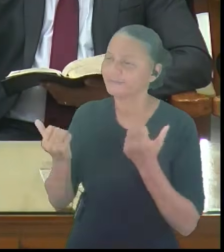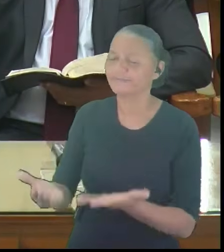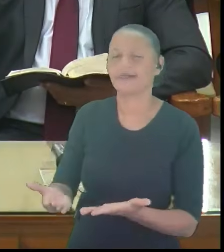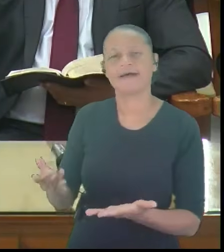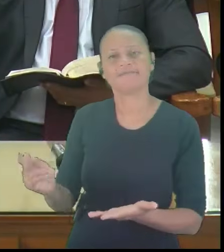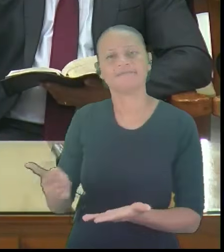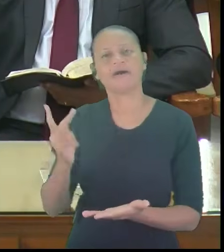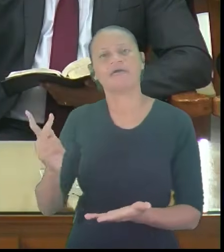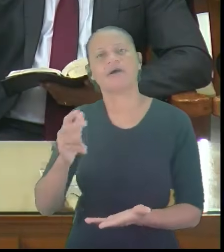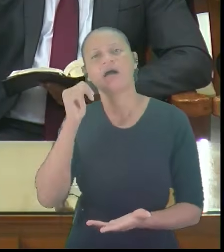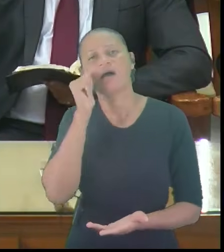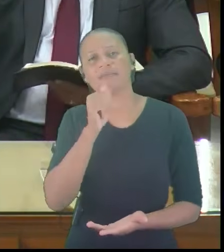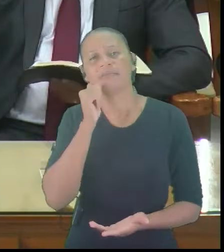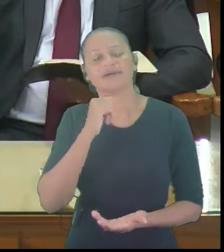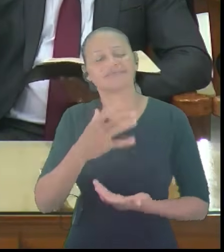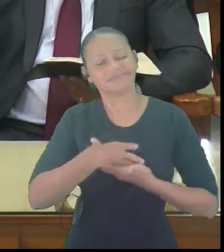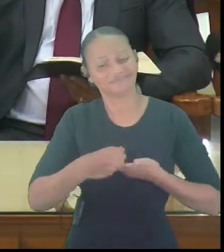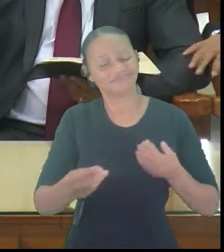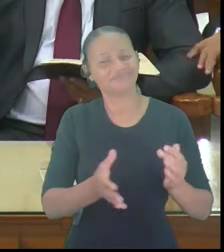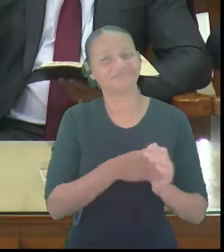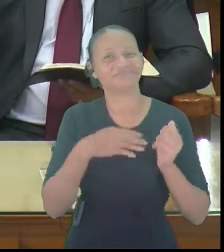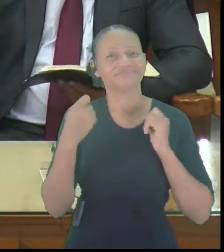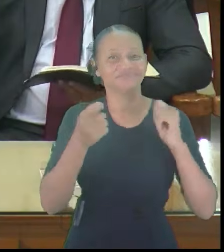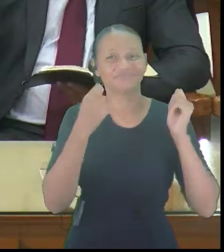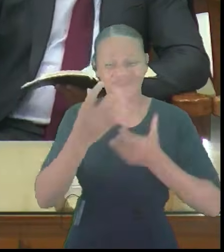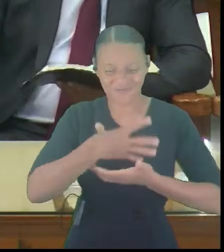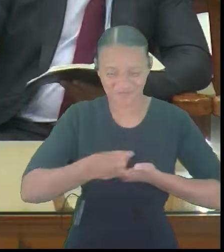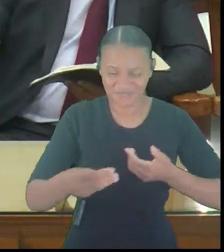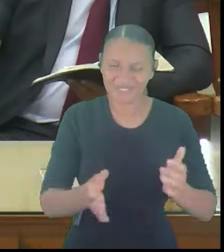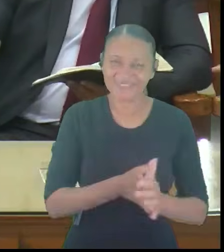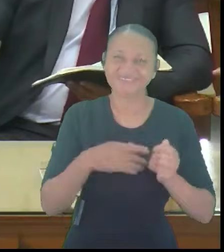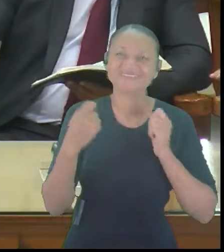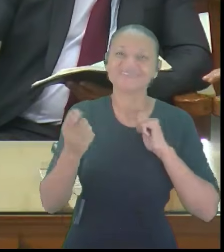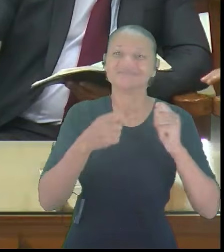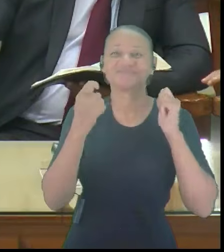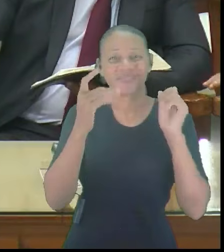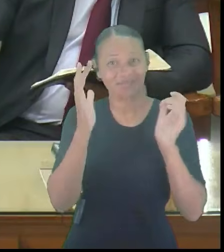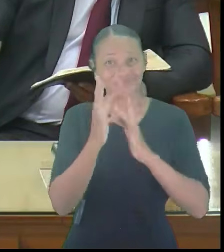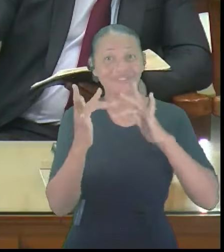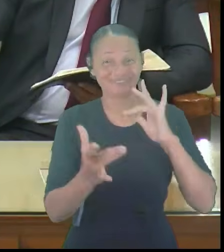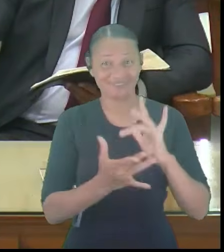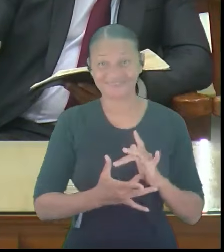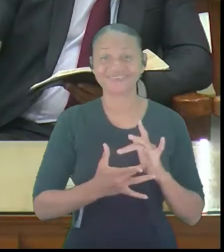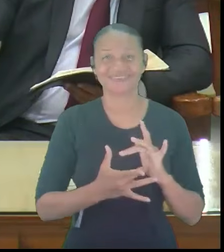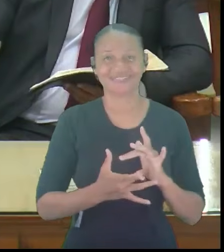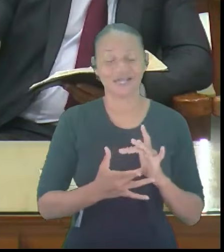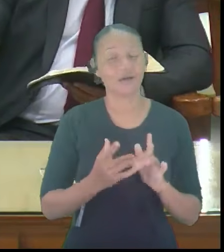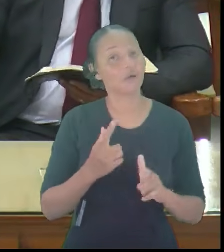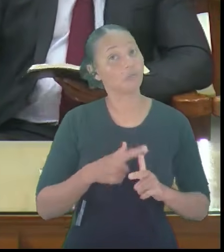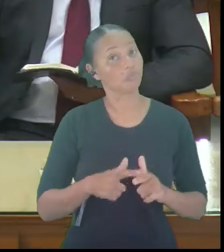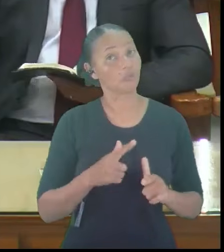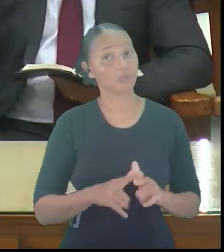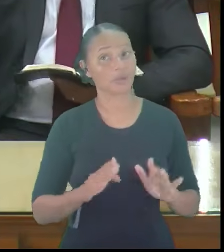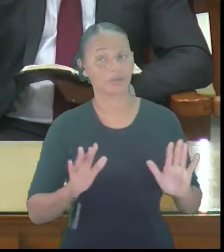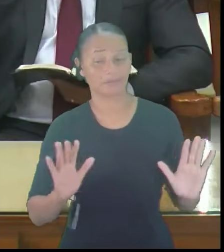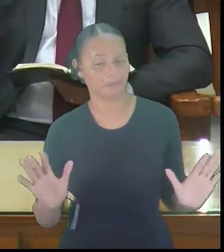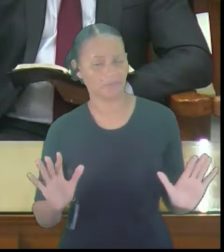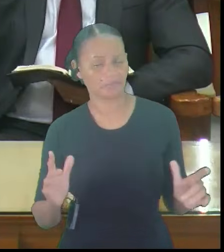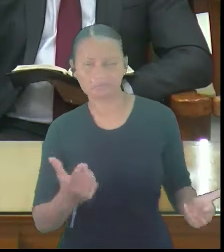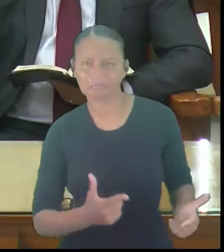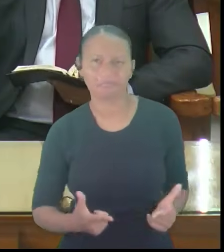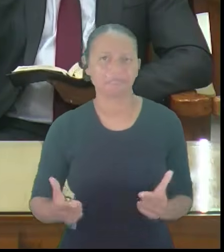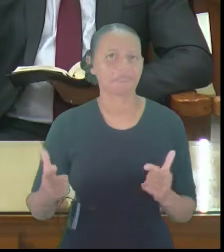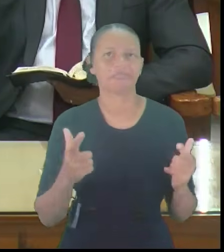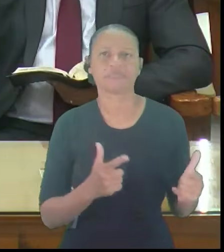Quem diz aleluia para Jesus? Quem diz aleluia para Jesus? O problema não há problema,